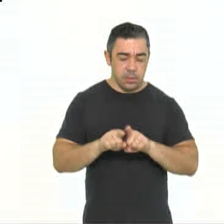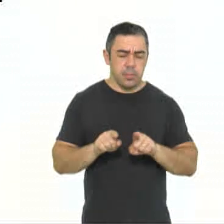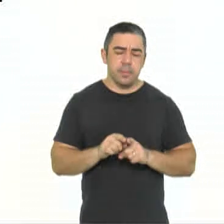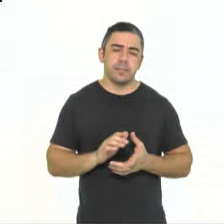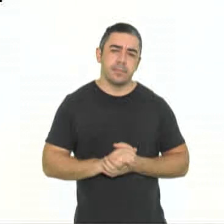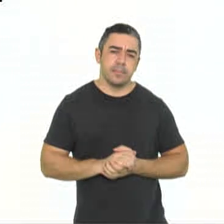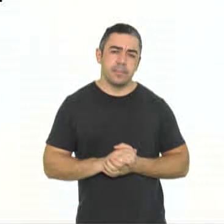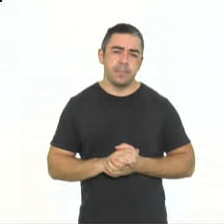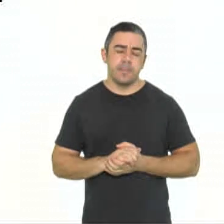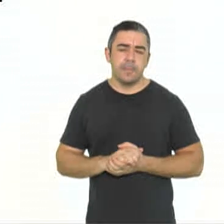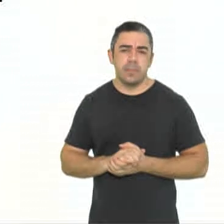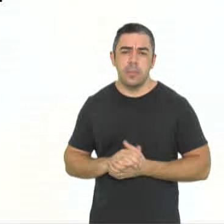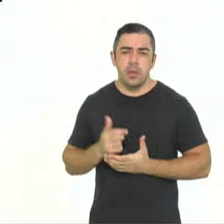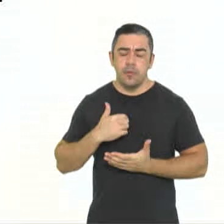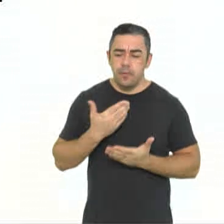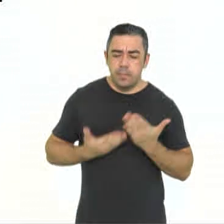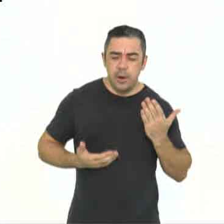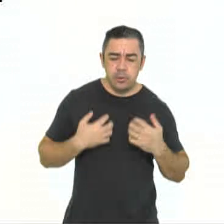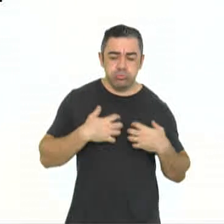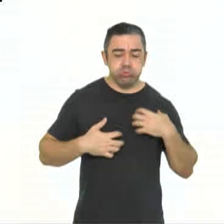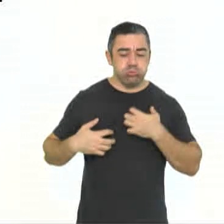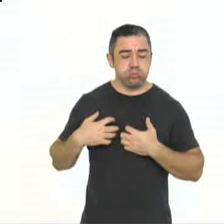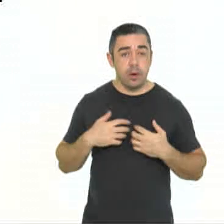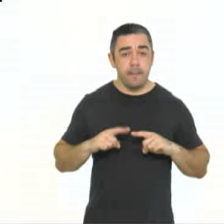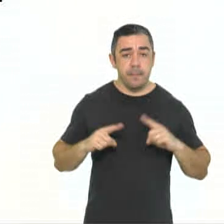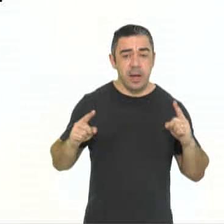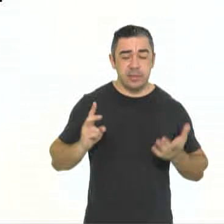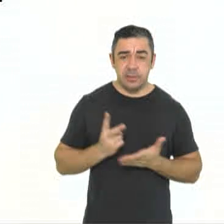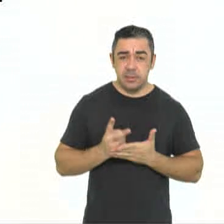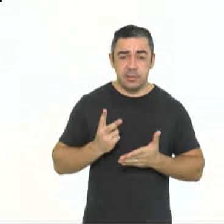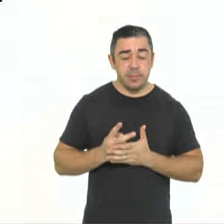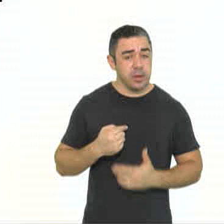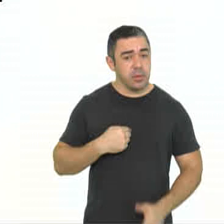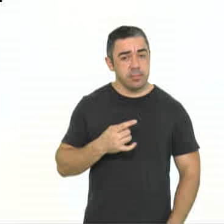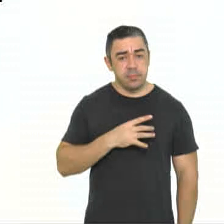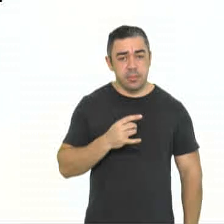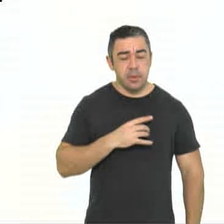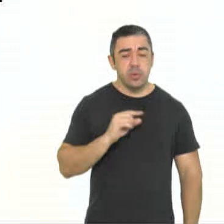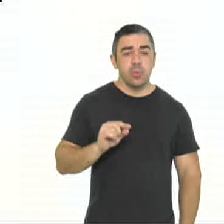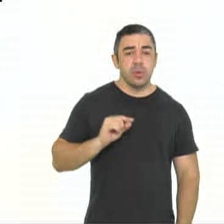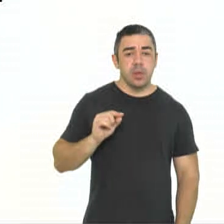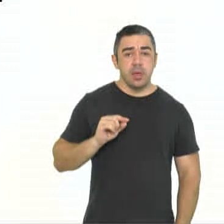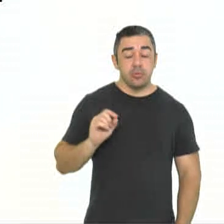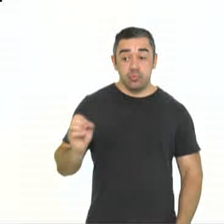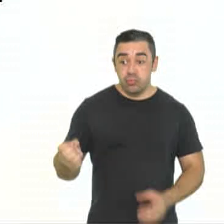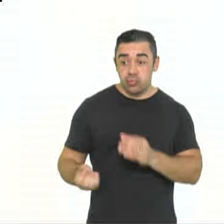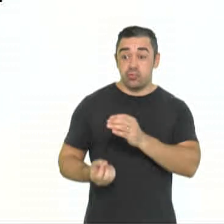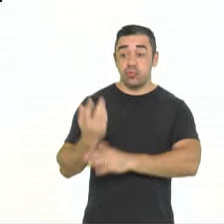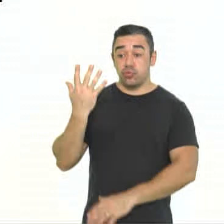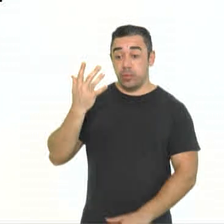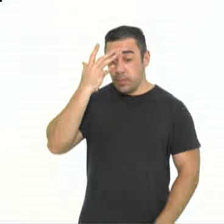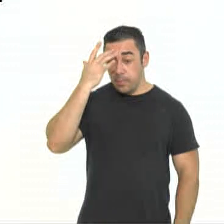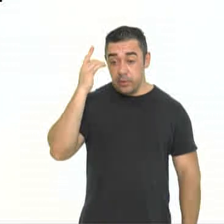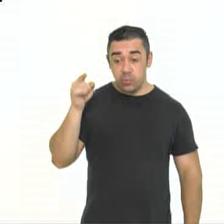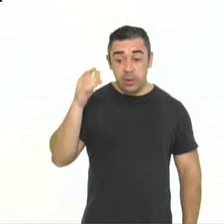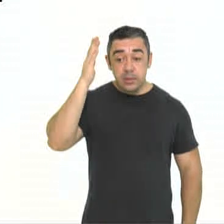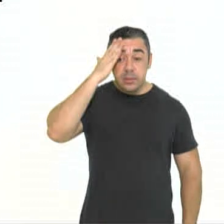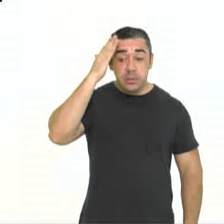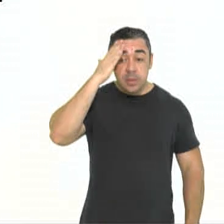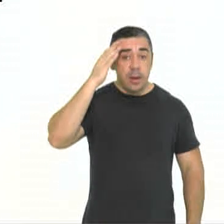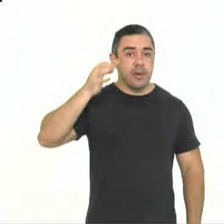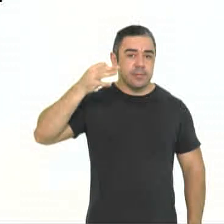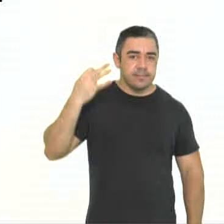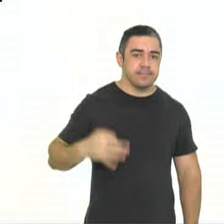Fui perdendo os remorsos, mas em todo caso, sempre tive medo que me aparecesse pela frente alguém que soubesse o